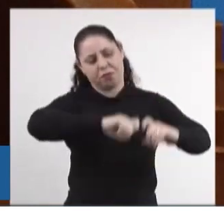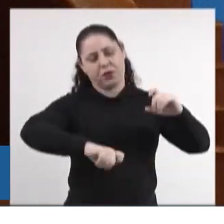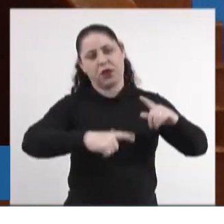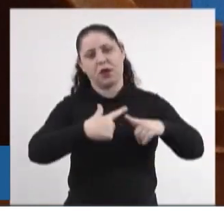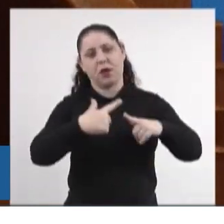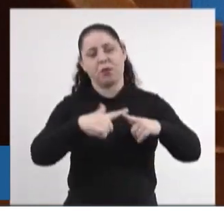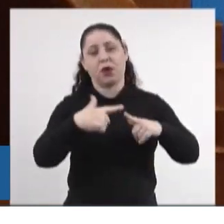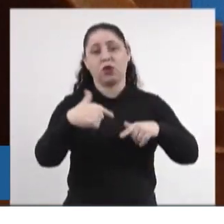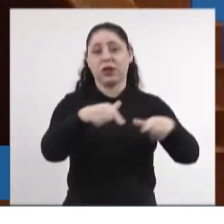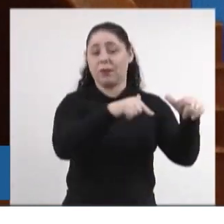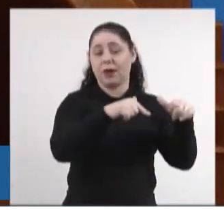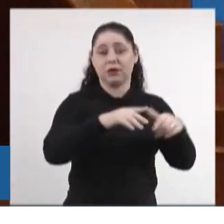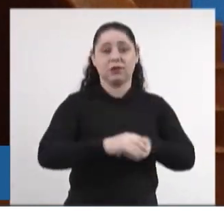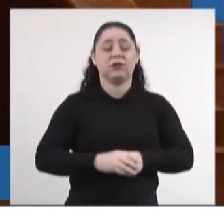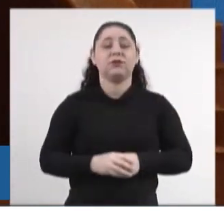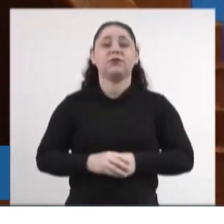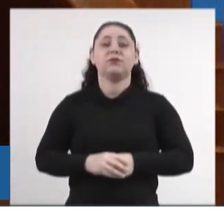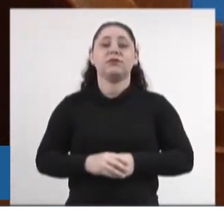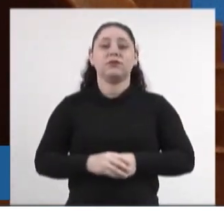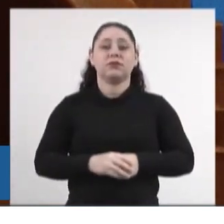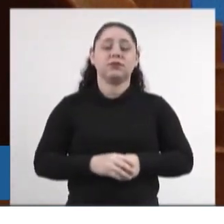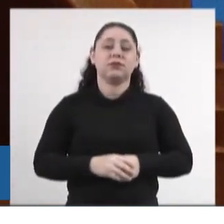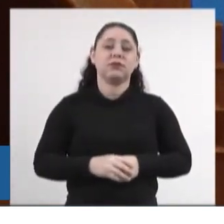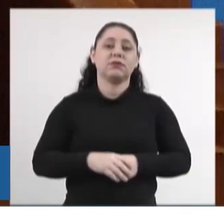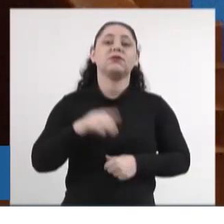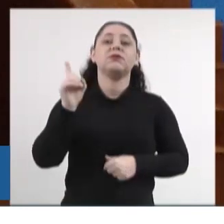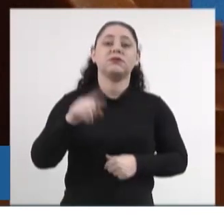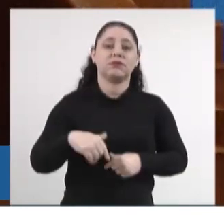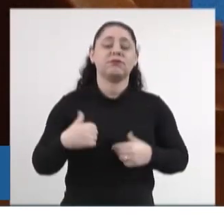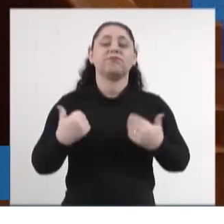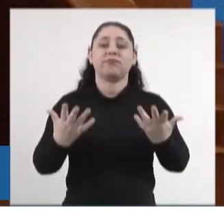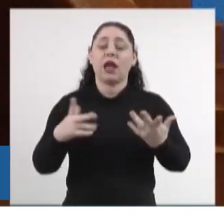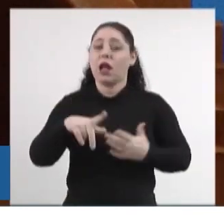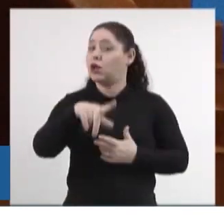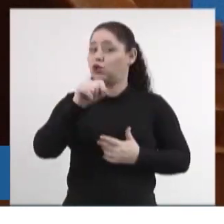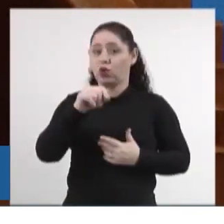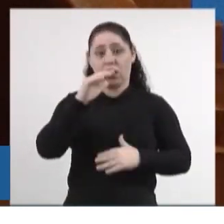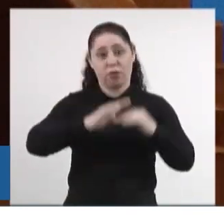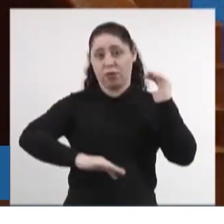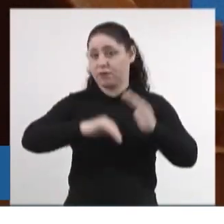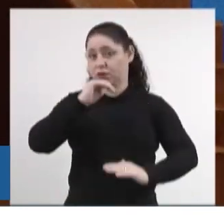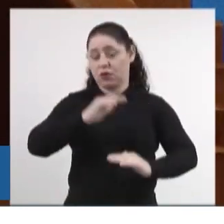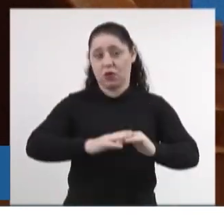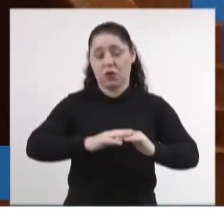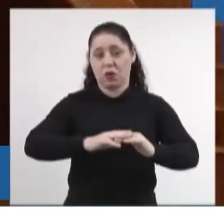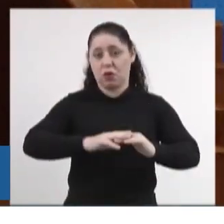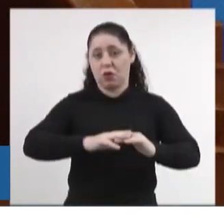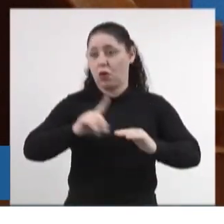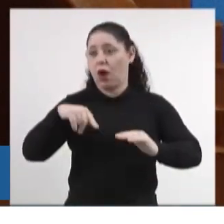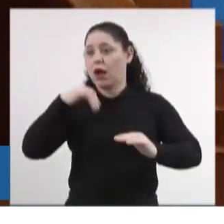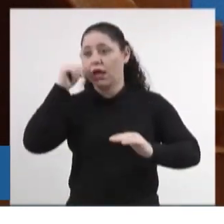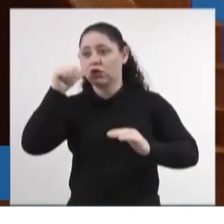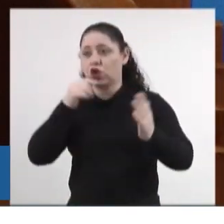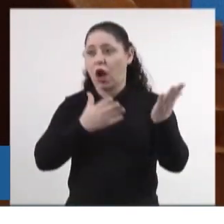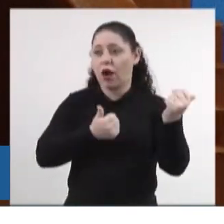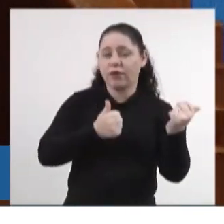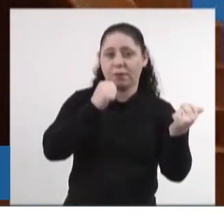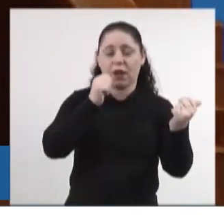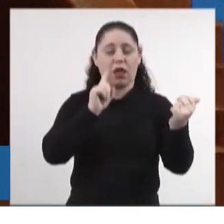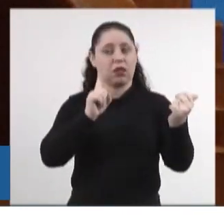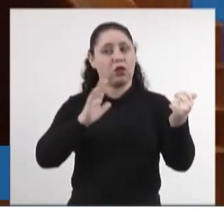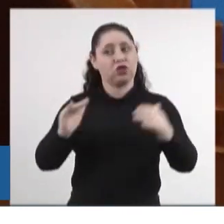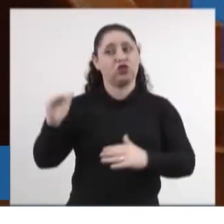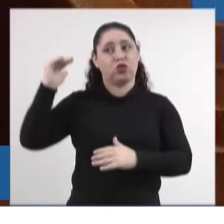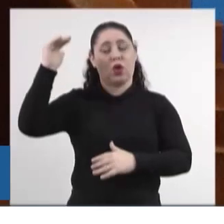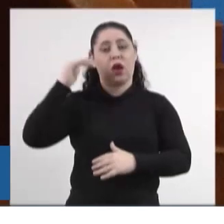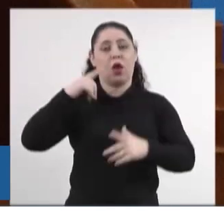conta da atividade. Não, é o contrário. Né? Ela escolheu essa atividade. Ela não é a exploração sexual de criança e adolescente, ela é uma mulher adulta,